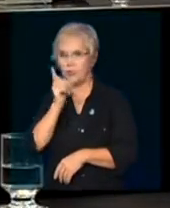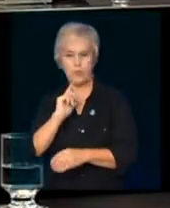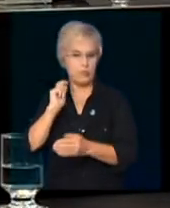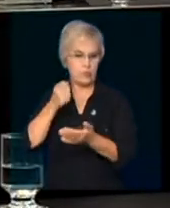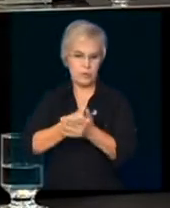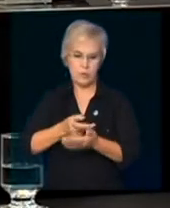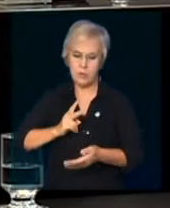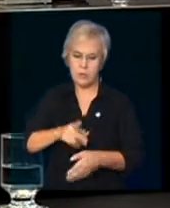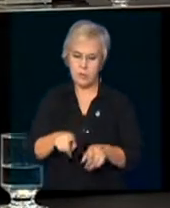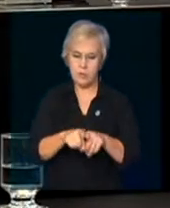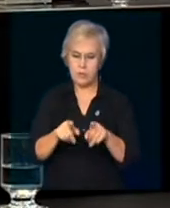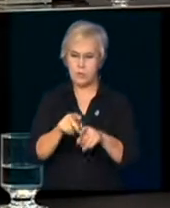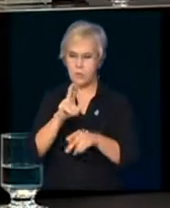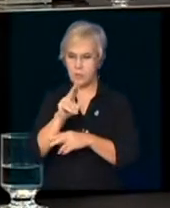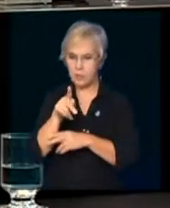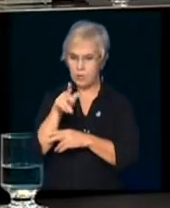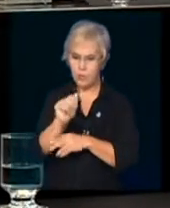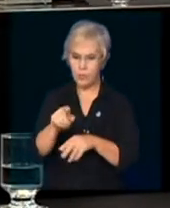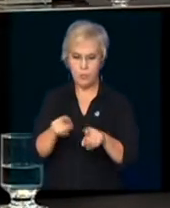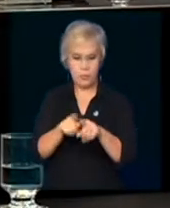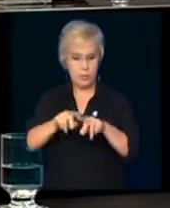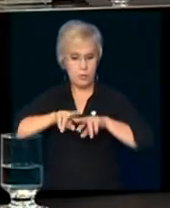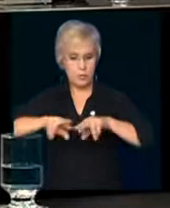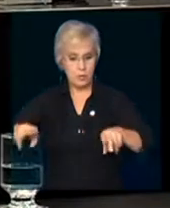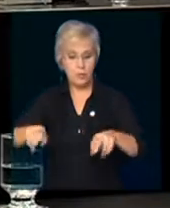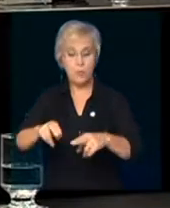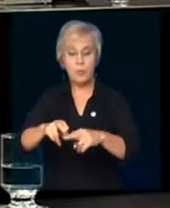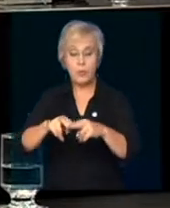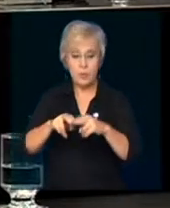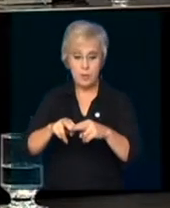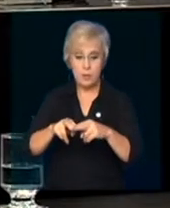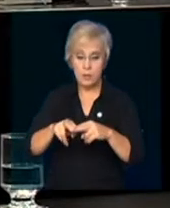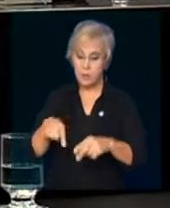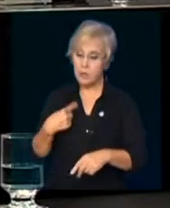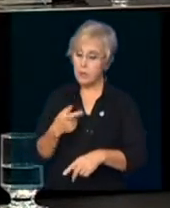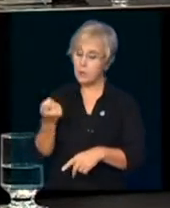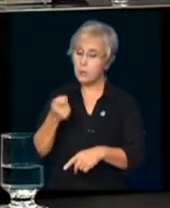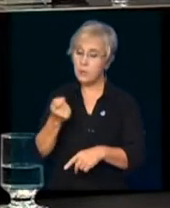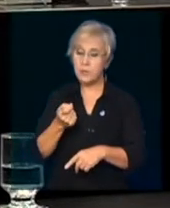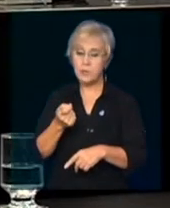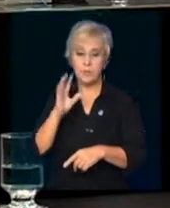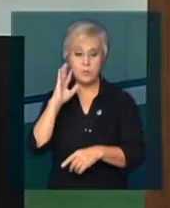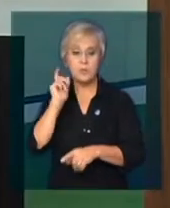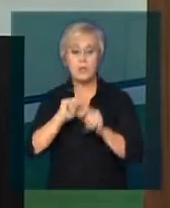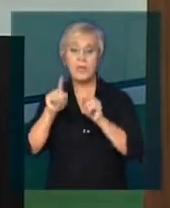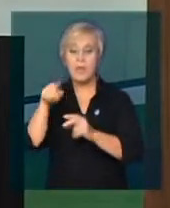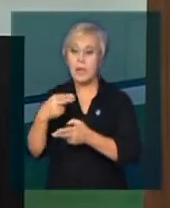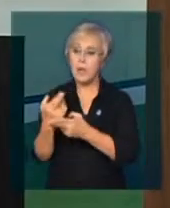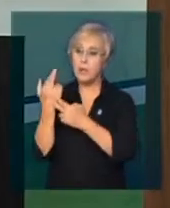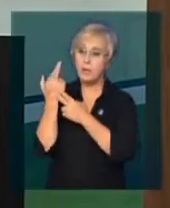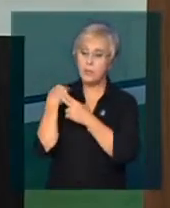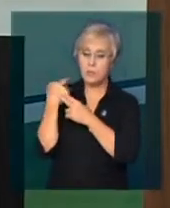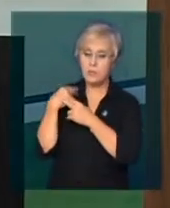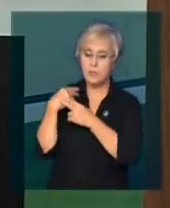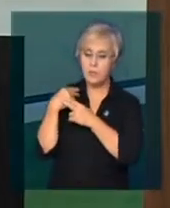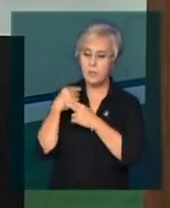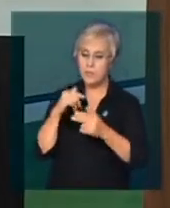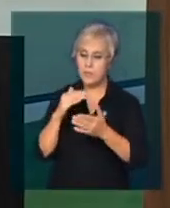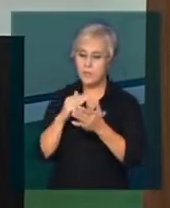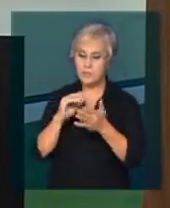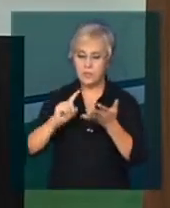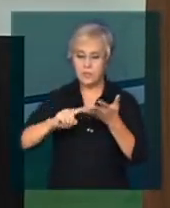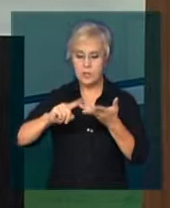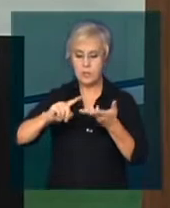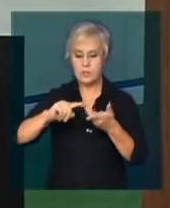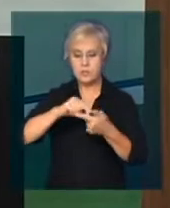de uma UPA, e assim vai. Por quê? Que nós temos que definir de quem é a responsabilidade de cada serviço público,